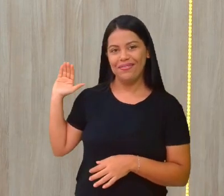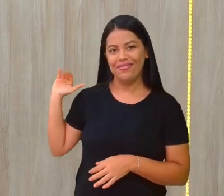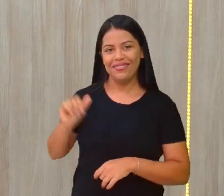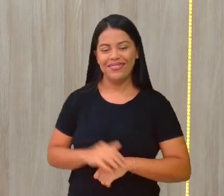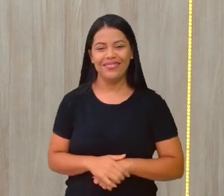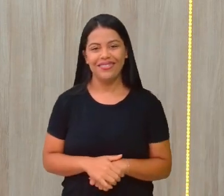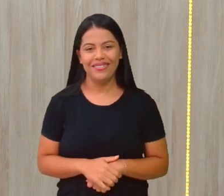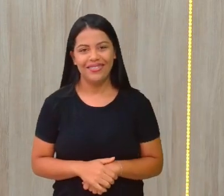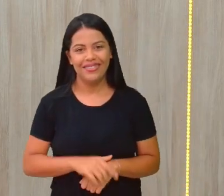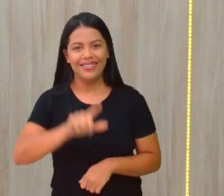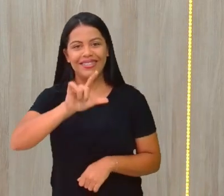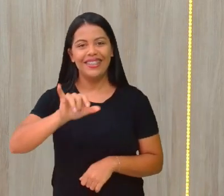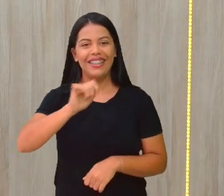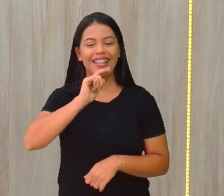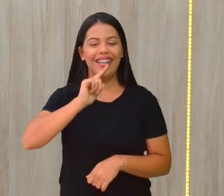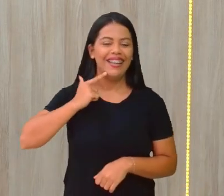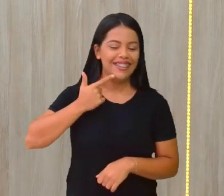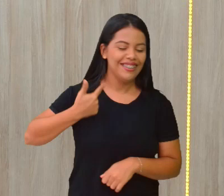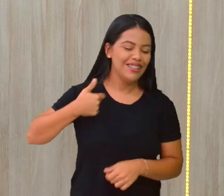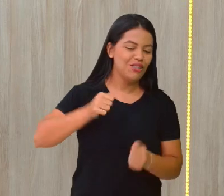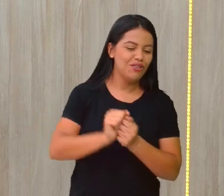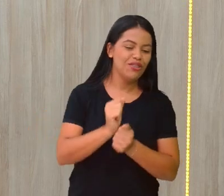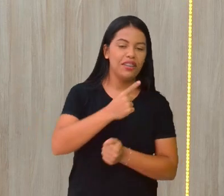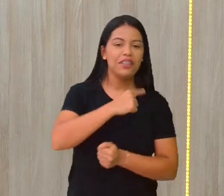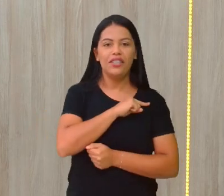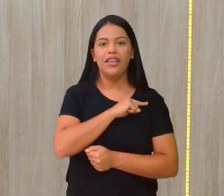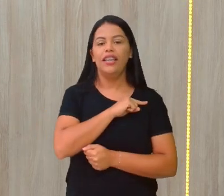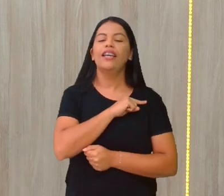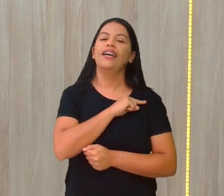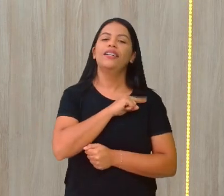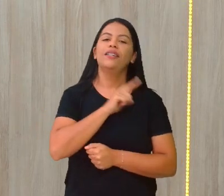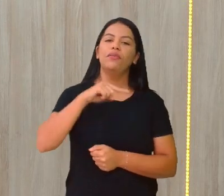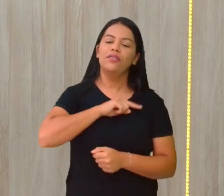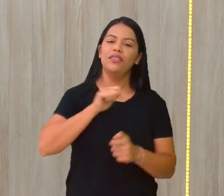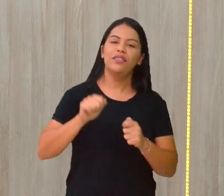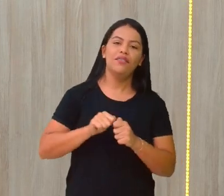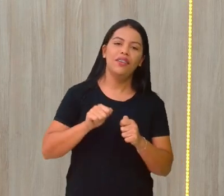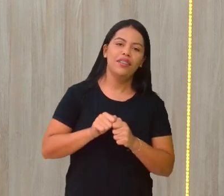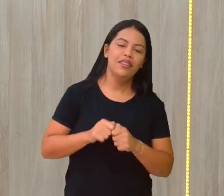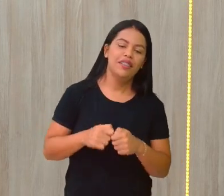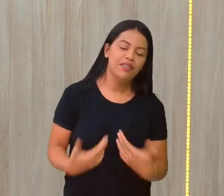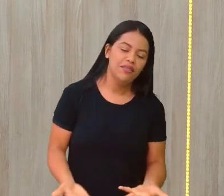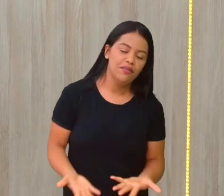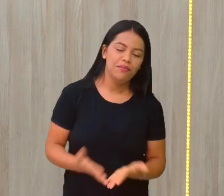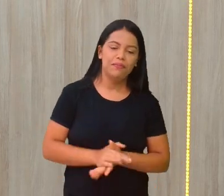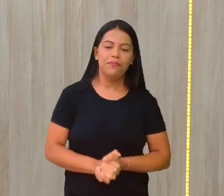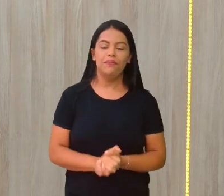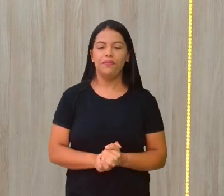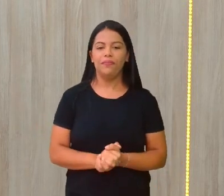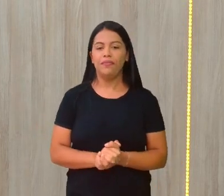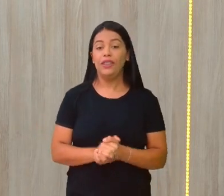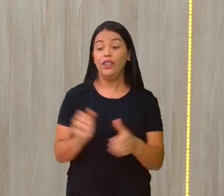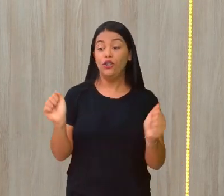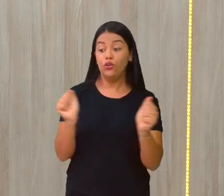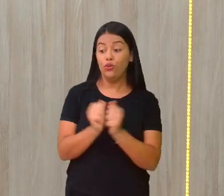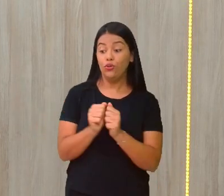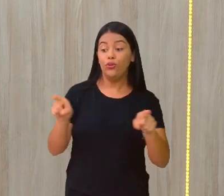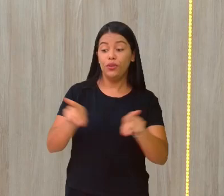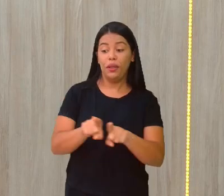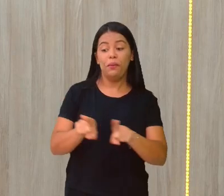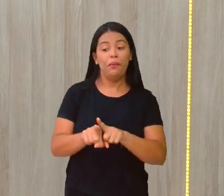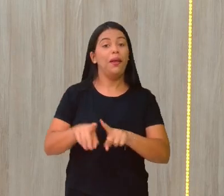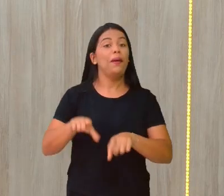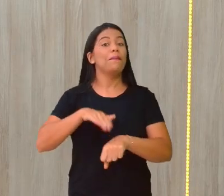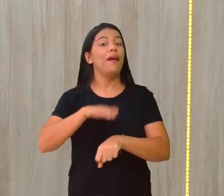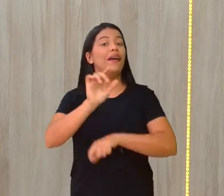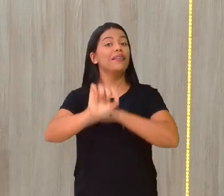Laisa! A Laisa tá aqui com a gente hoje pra gente falar, né? E junto também, mas